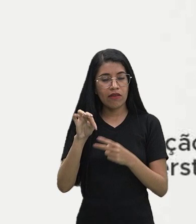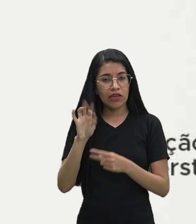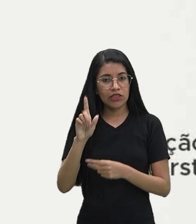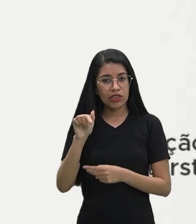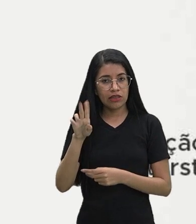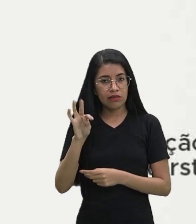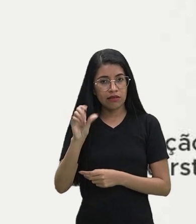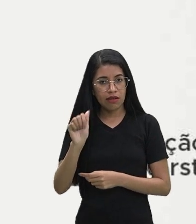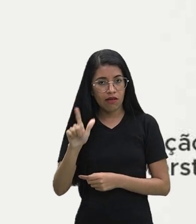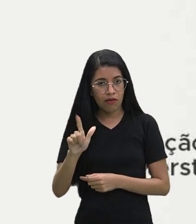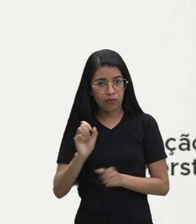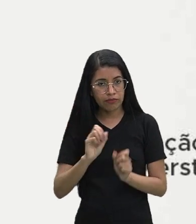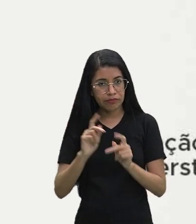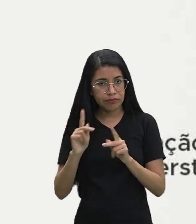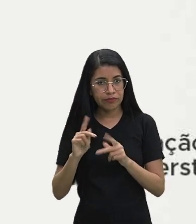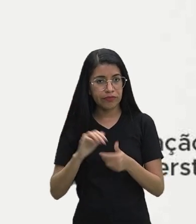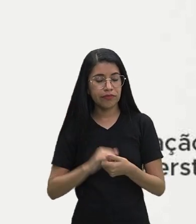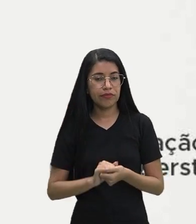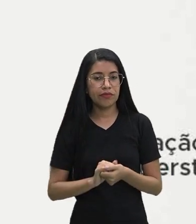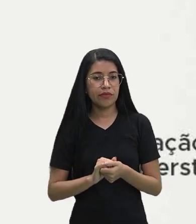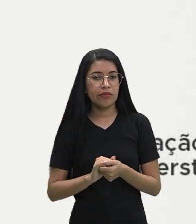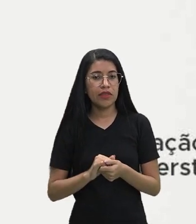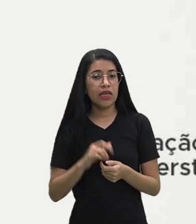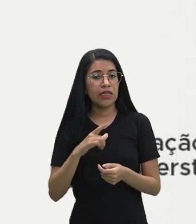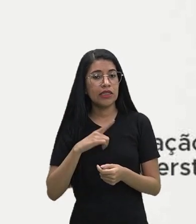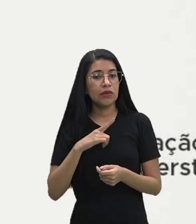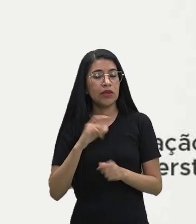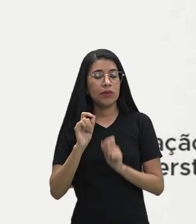vegetal, ok? Então eu tenho